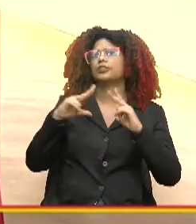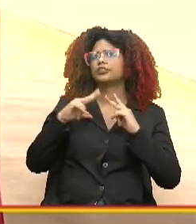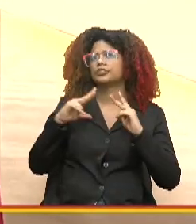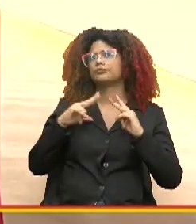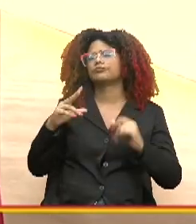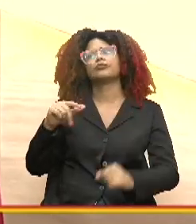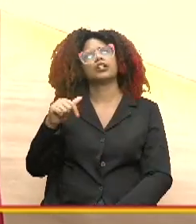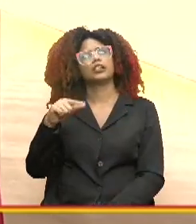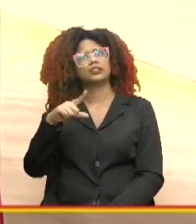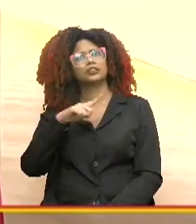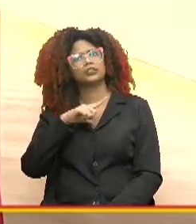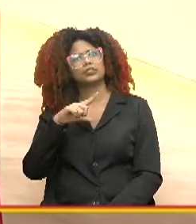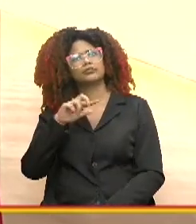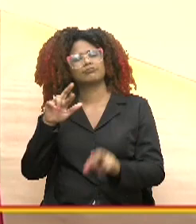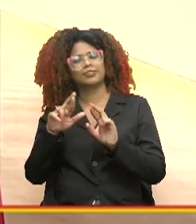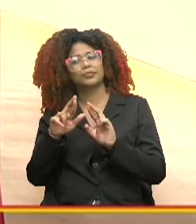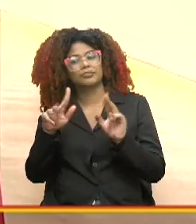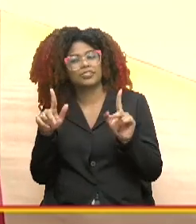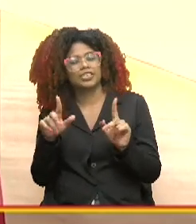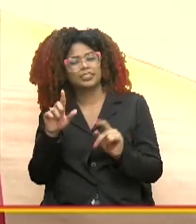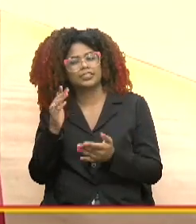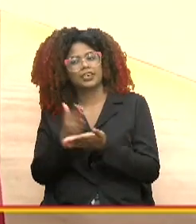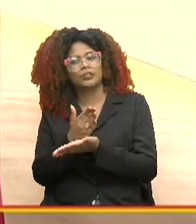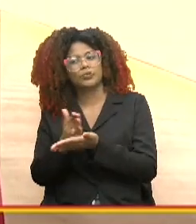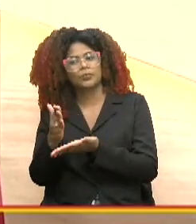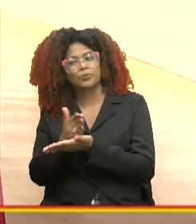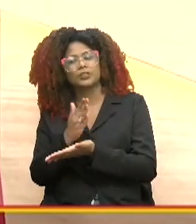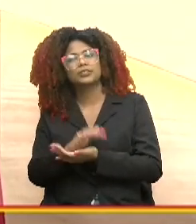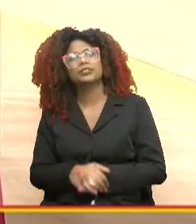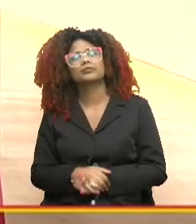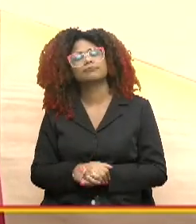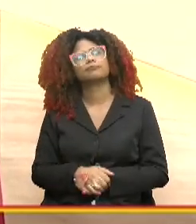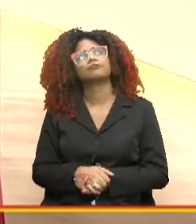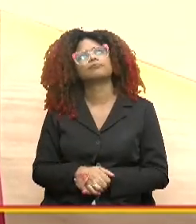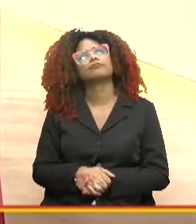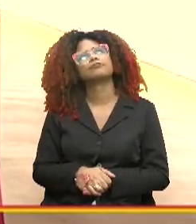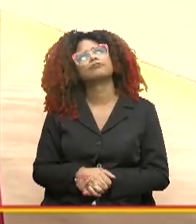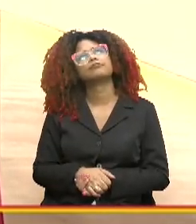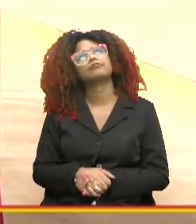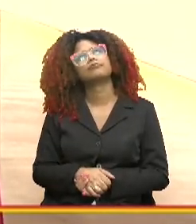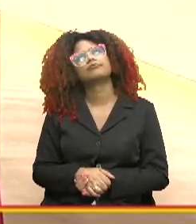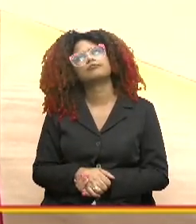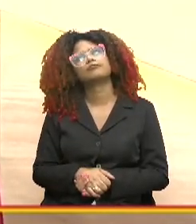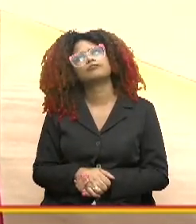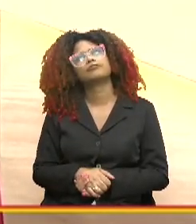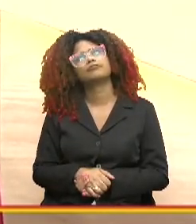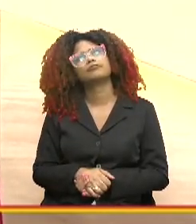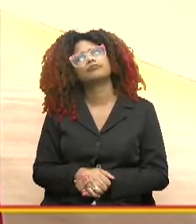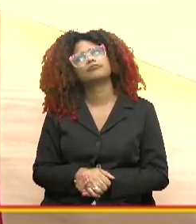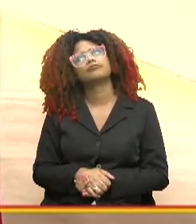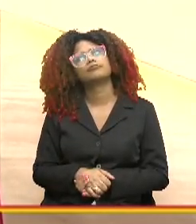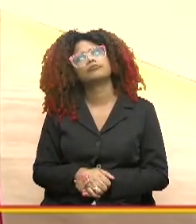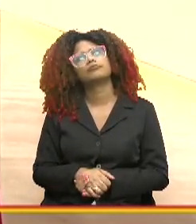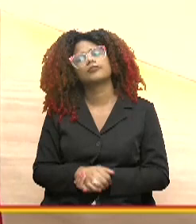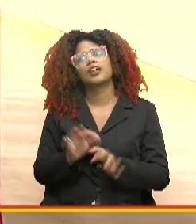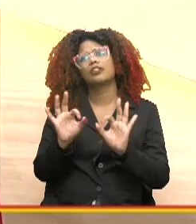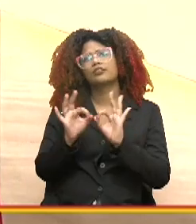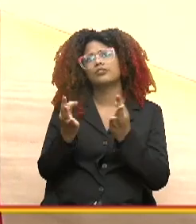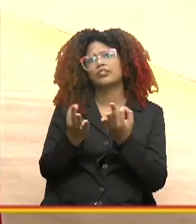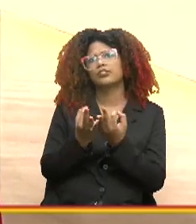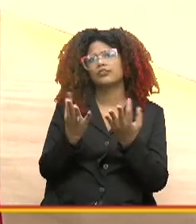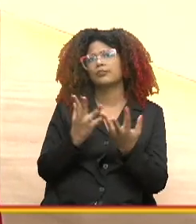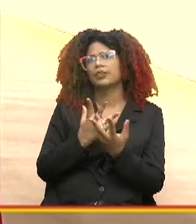temos aí algumas diferenças né enfim e muito sempre a família